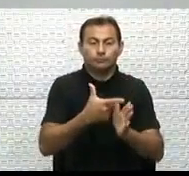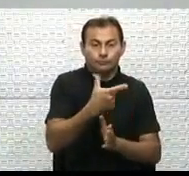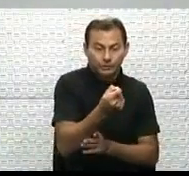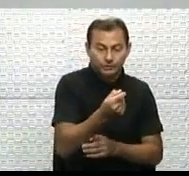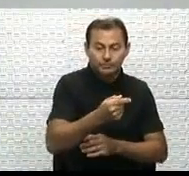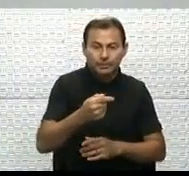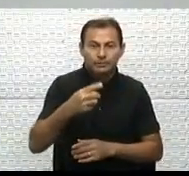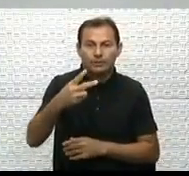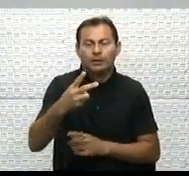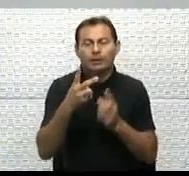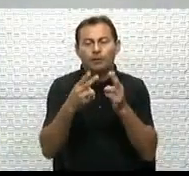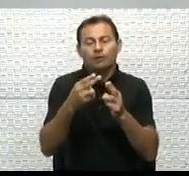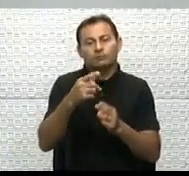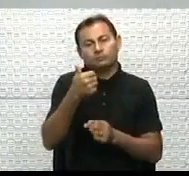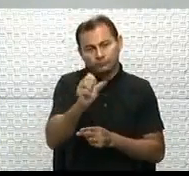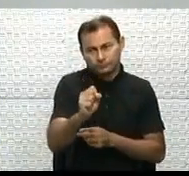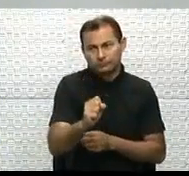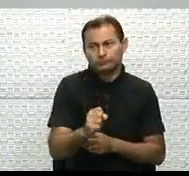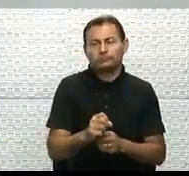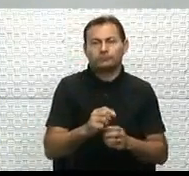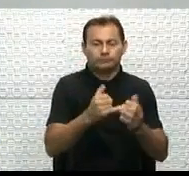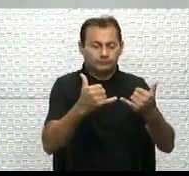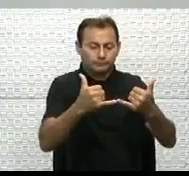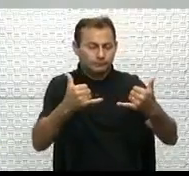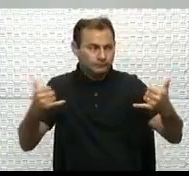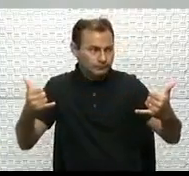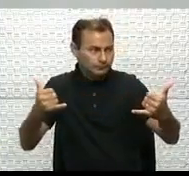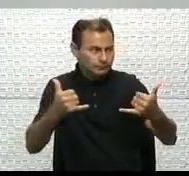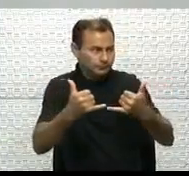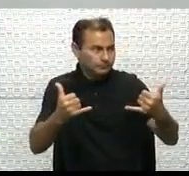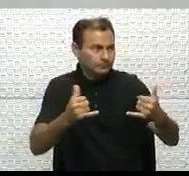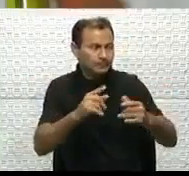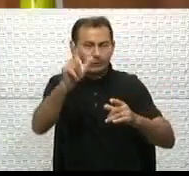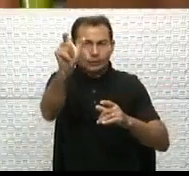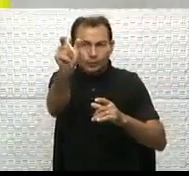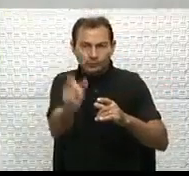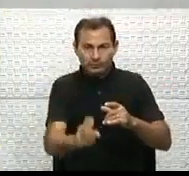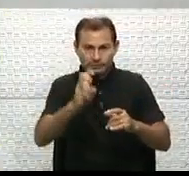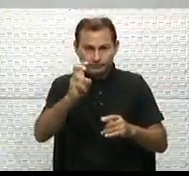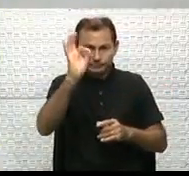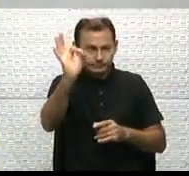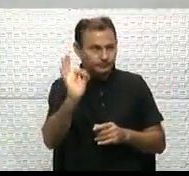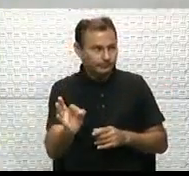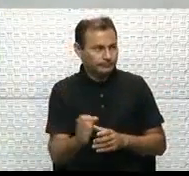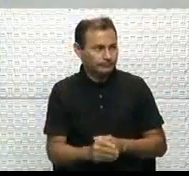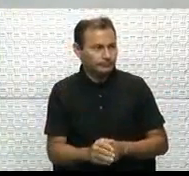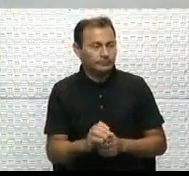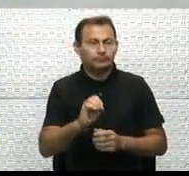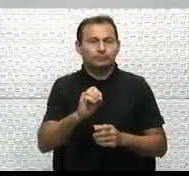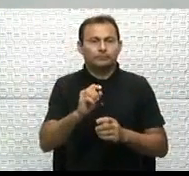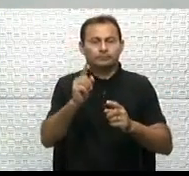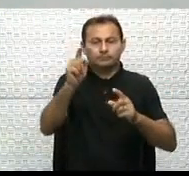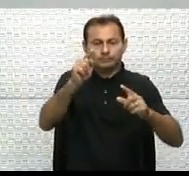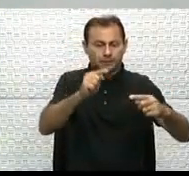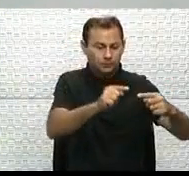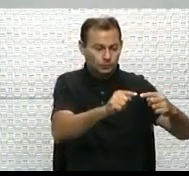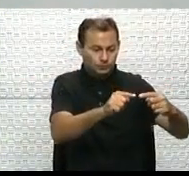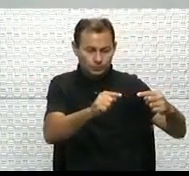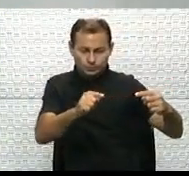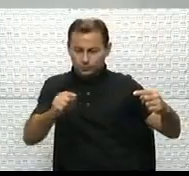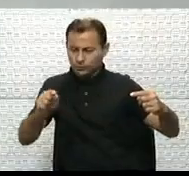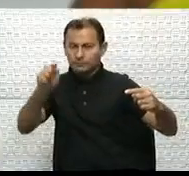2, igual a 18. Por isso, linha 18 e a coluna referente ao 5%. O cruzamento, o valor que está